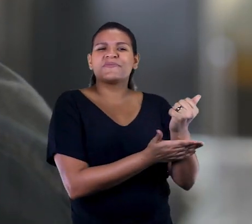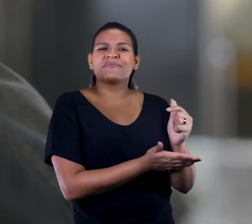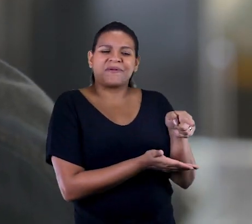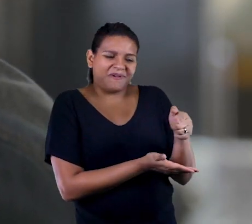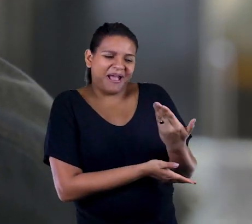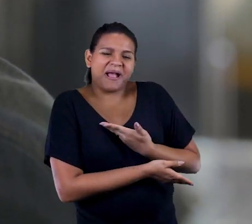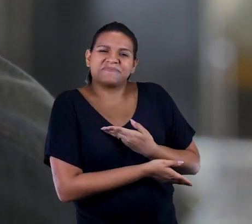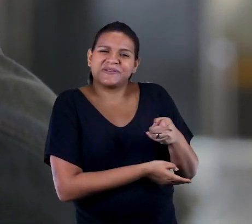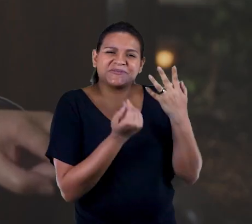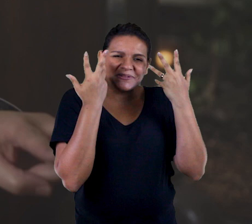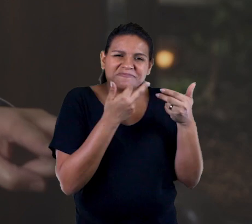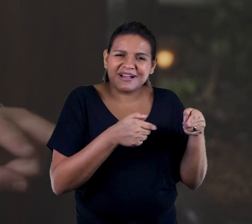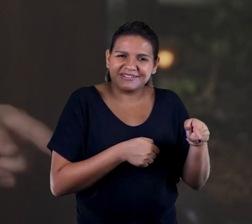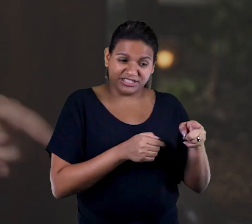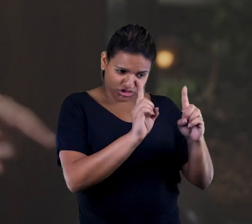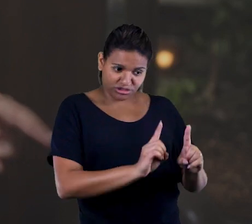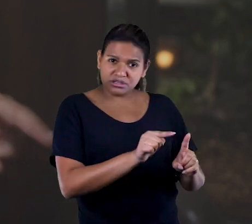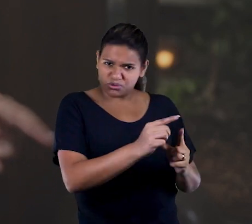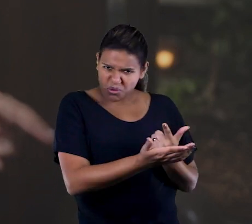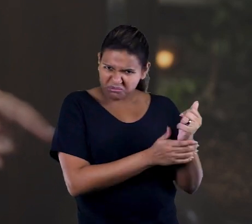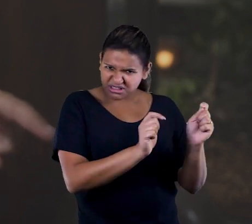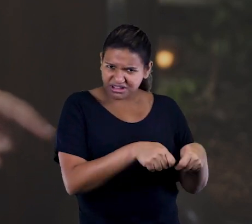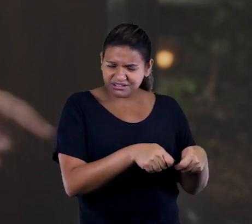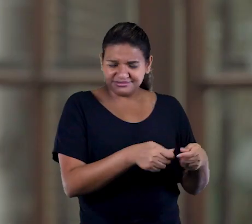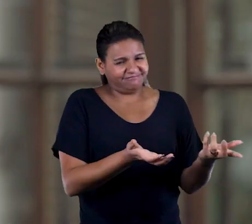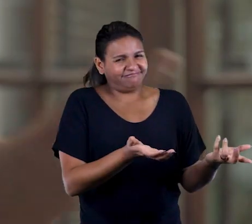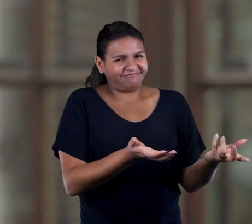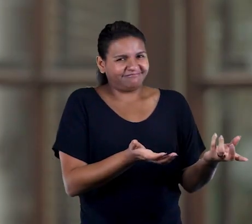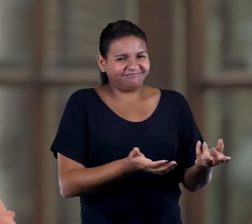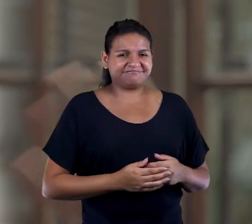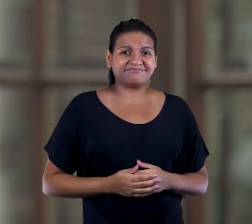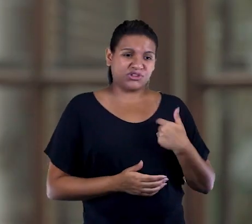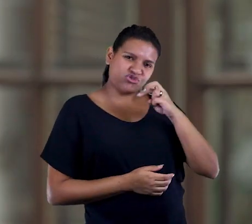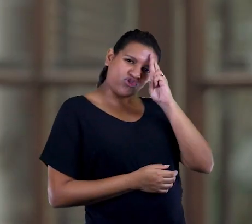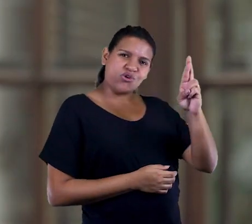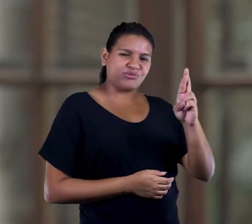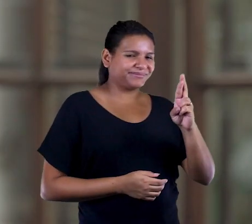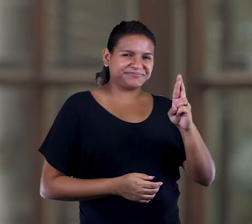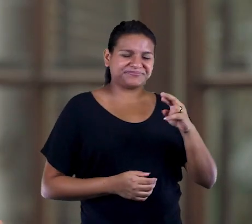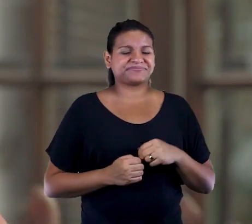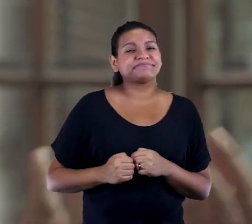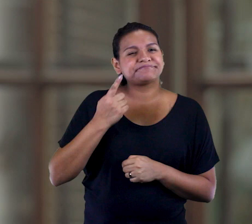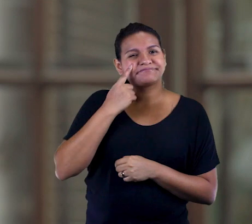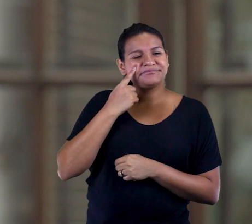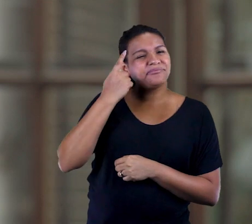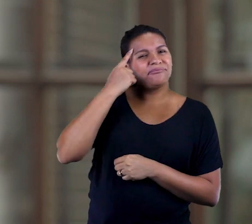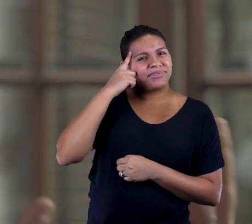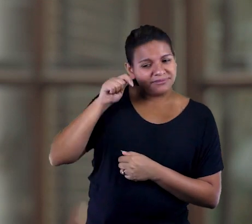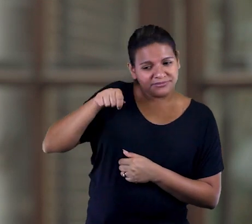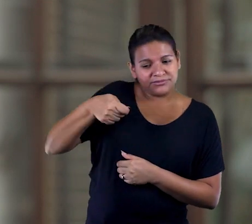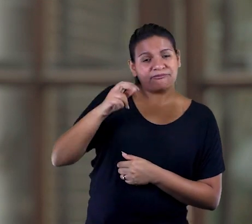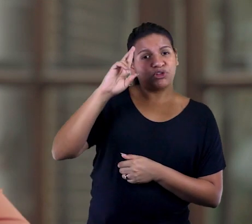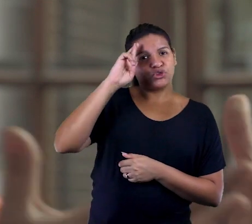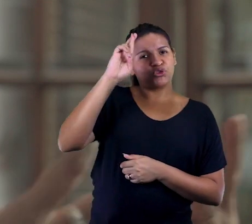que tem direitos. Ou os animais não têm direitos? O que vem com toda essa discussão é que na palavra dono